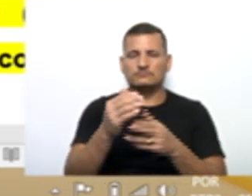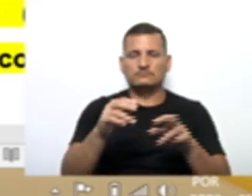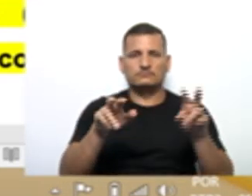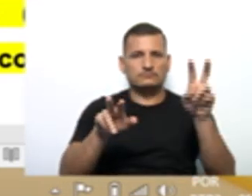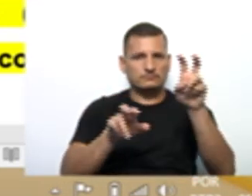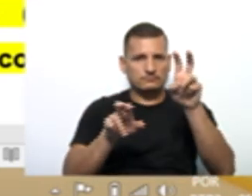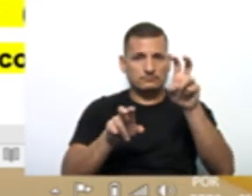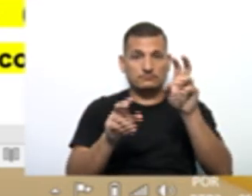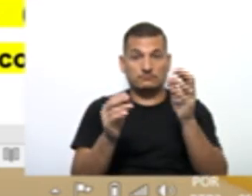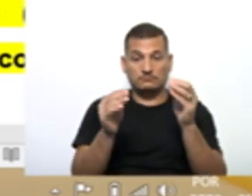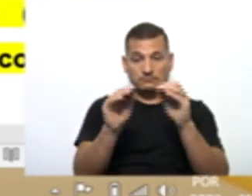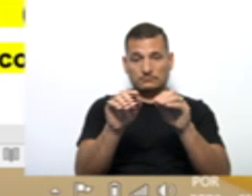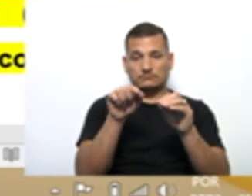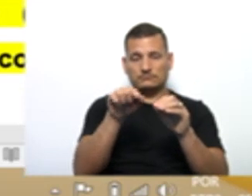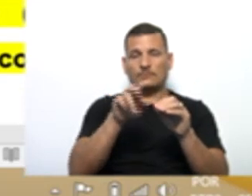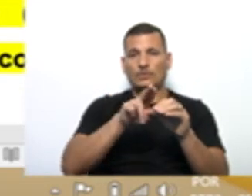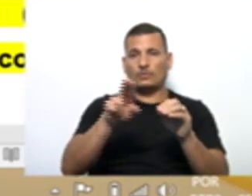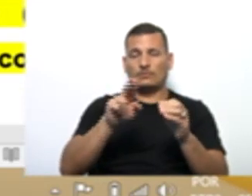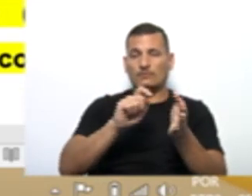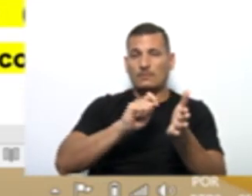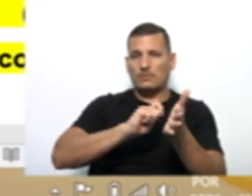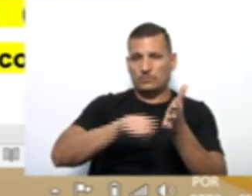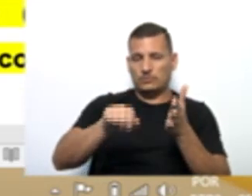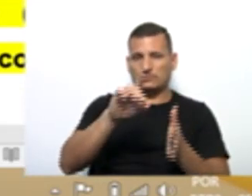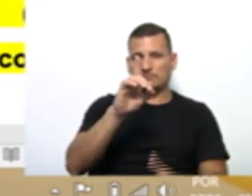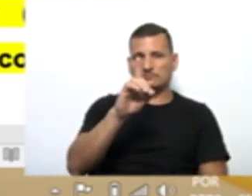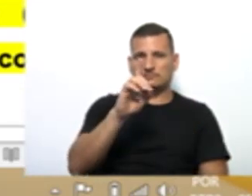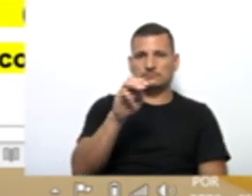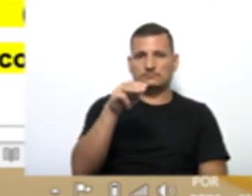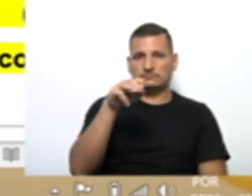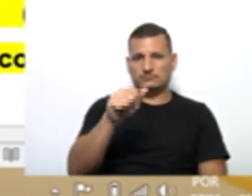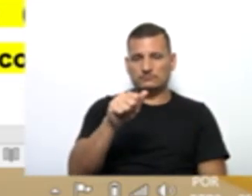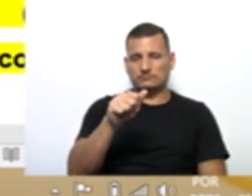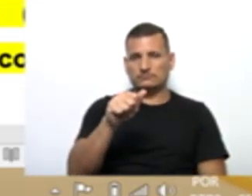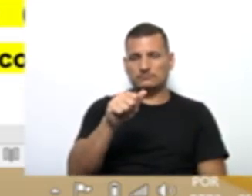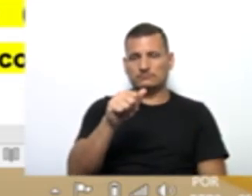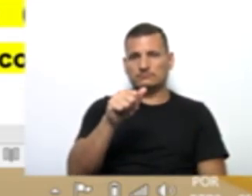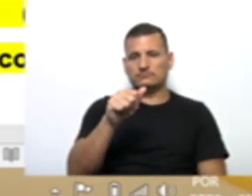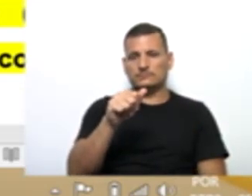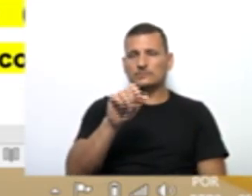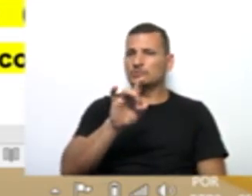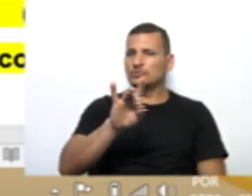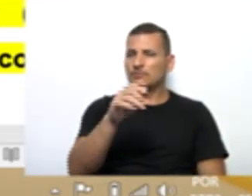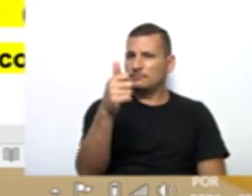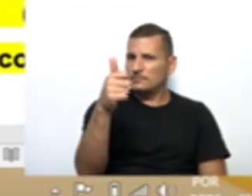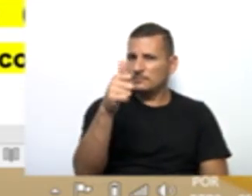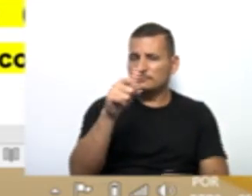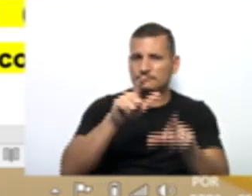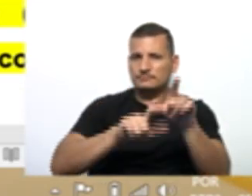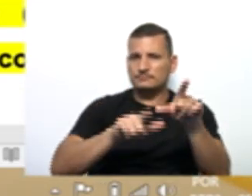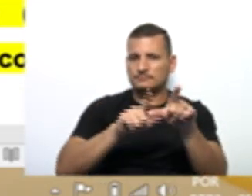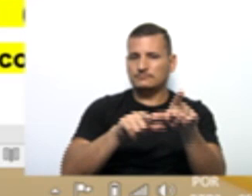o autor, esse prenome só vou precisar da primeira letra em maiúscula.